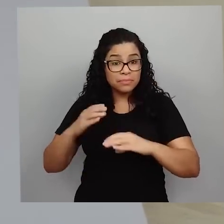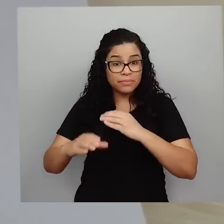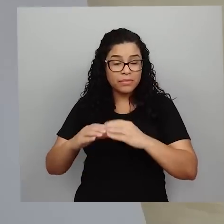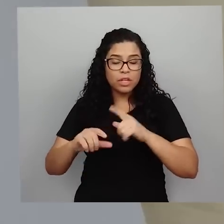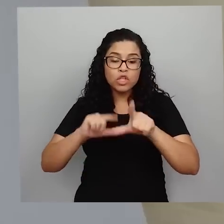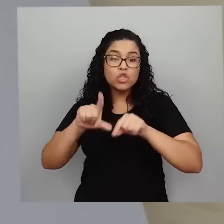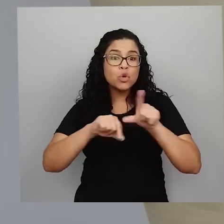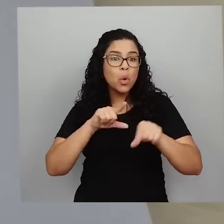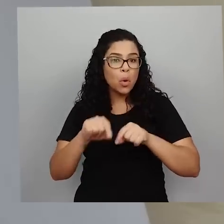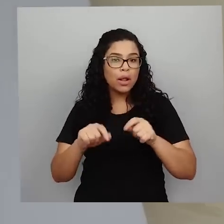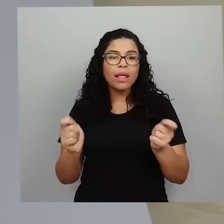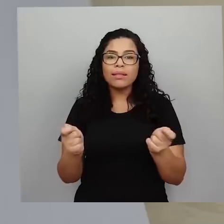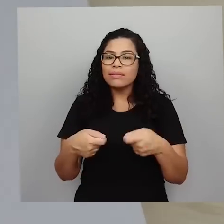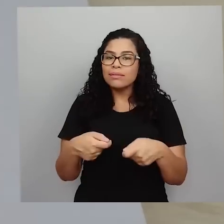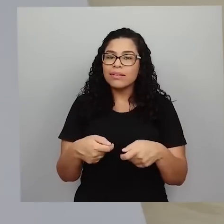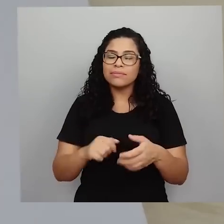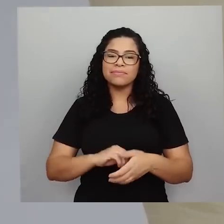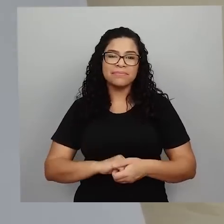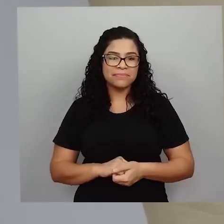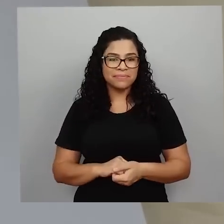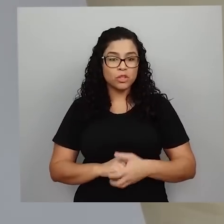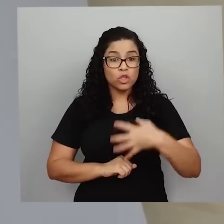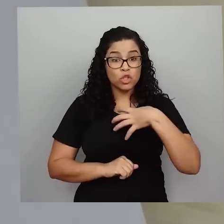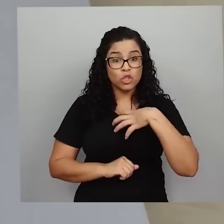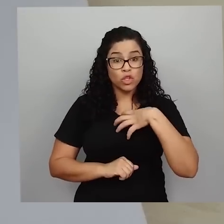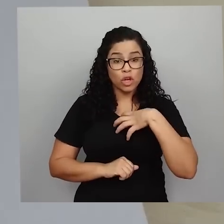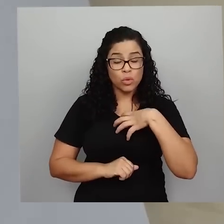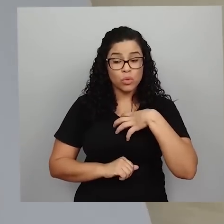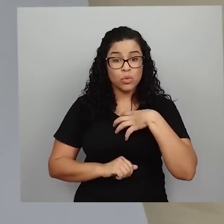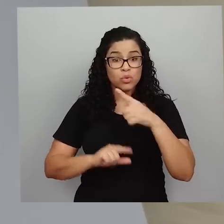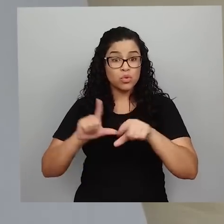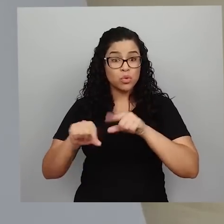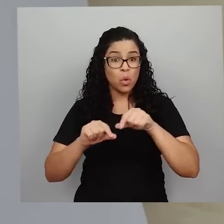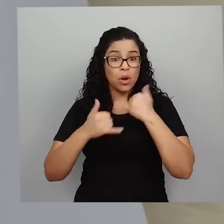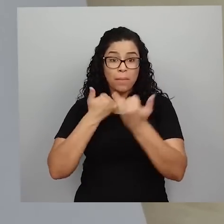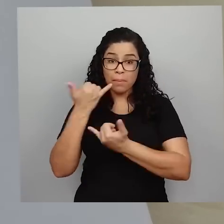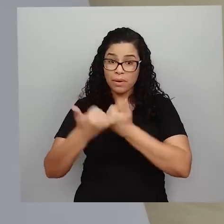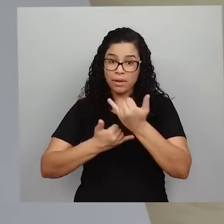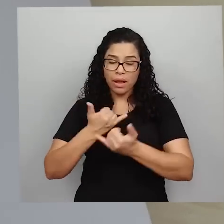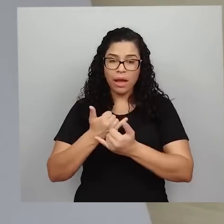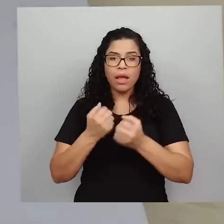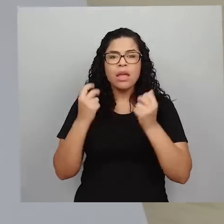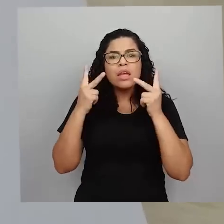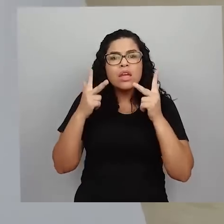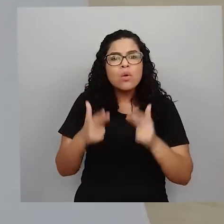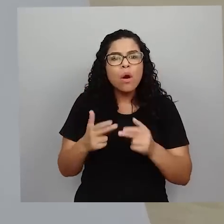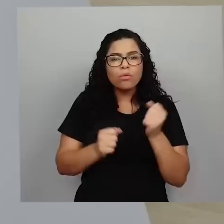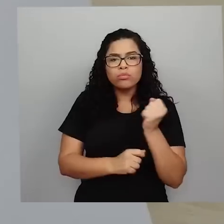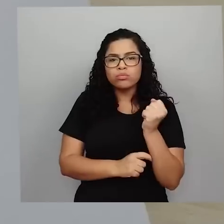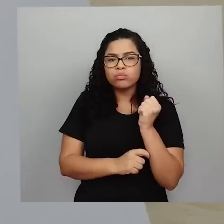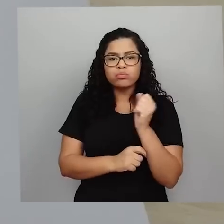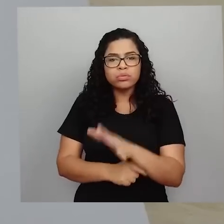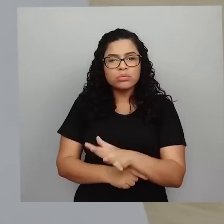de escolha. É um método de escolha para brincadeiras, assim como um